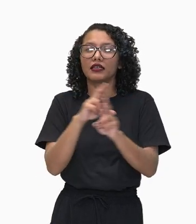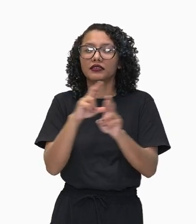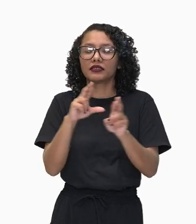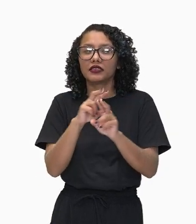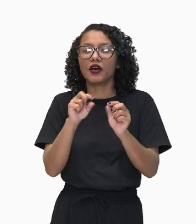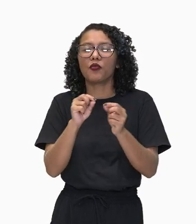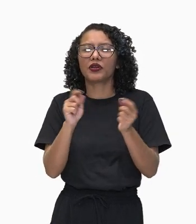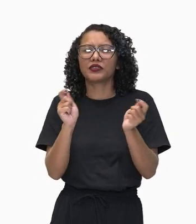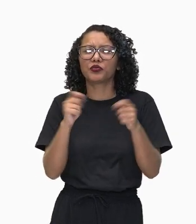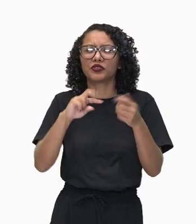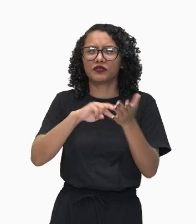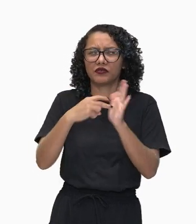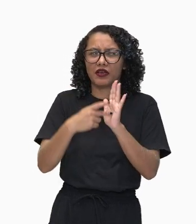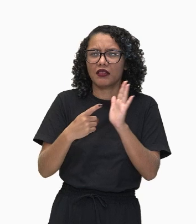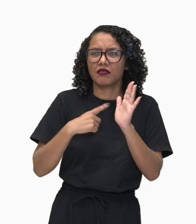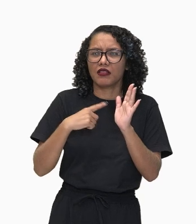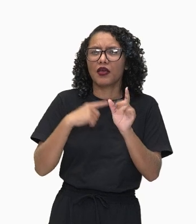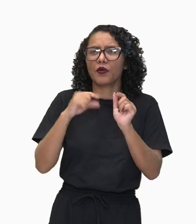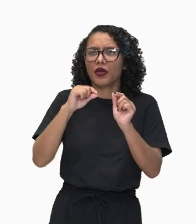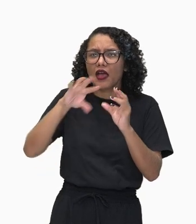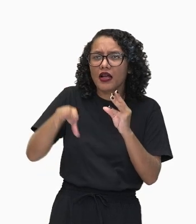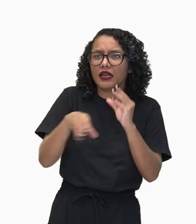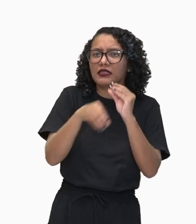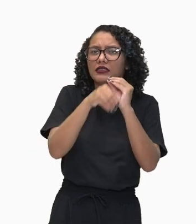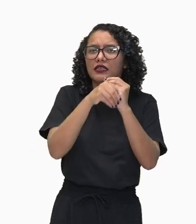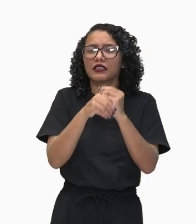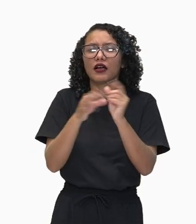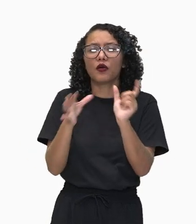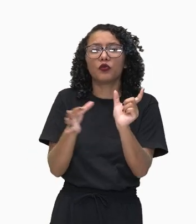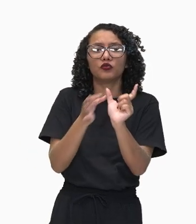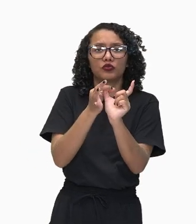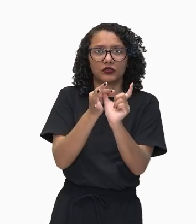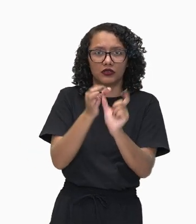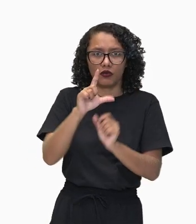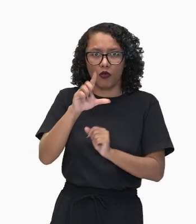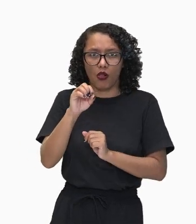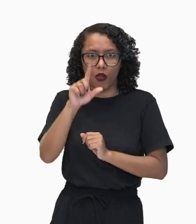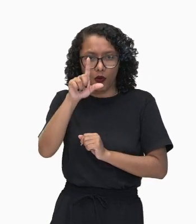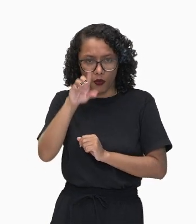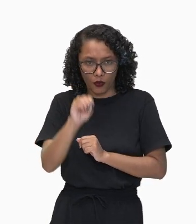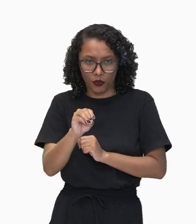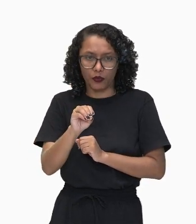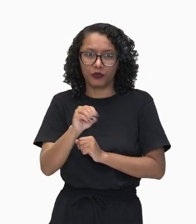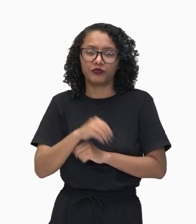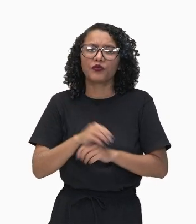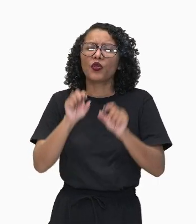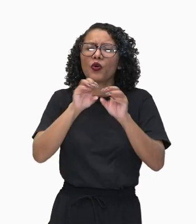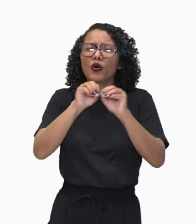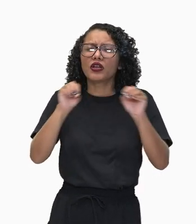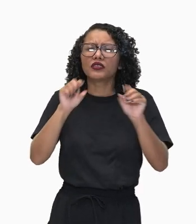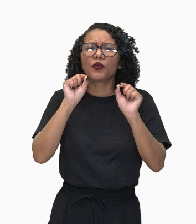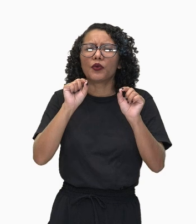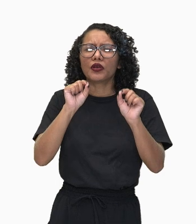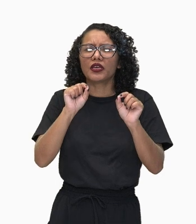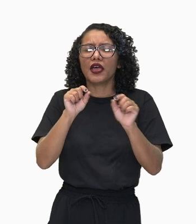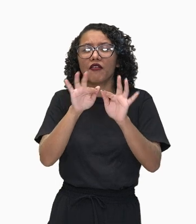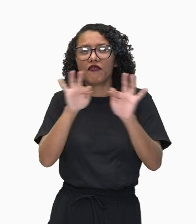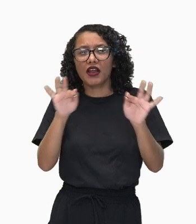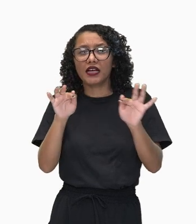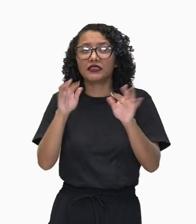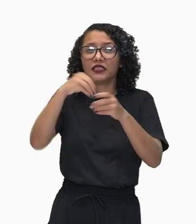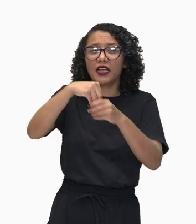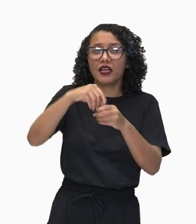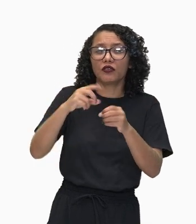entre elas. Observe aí, olha. Então, temos duas orações. O é uma oração? É um enunciado que contém verbo ou uma locução verbal.